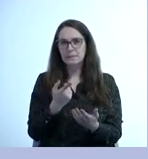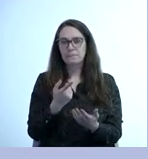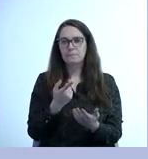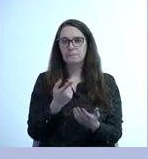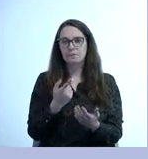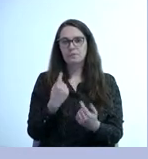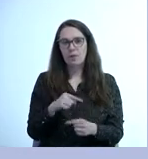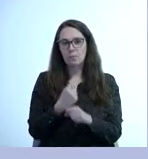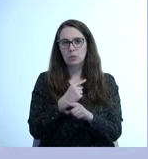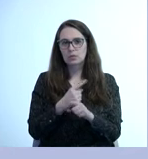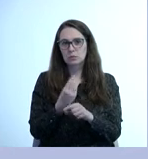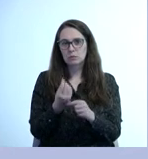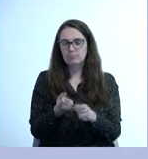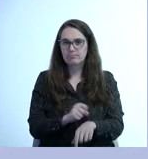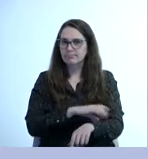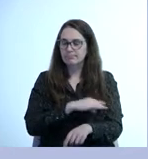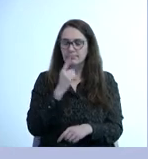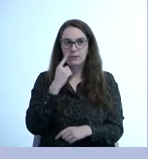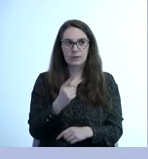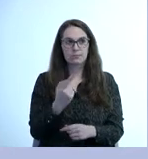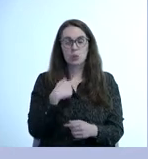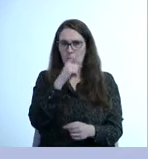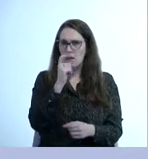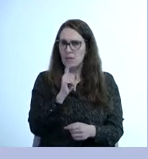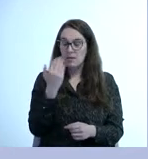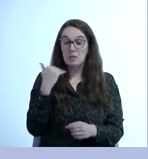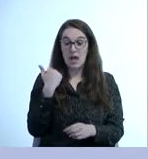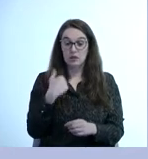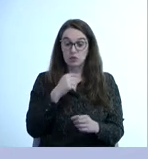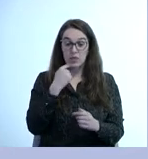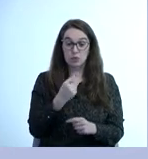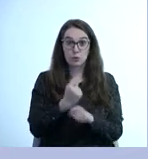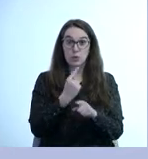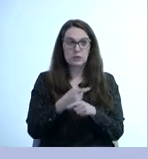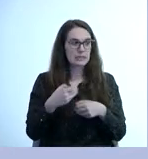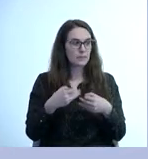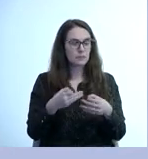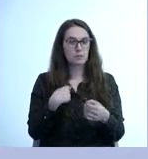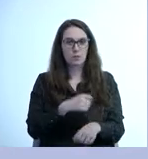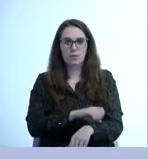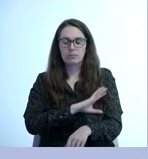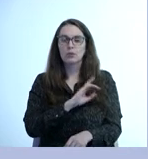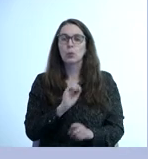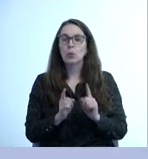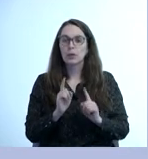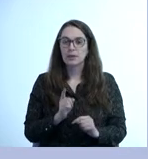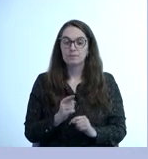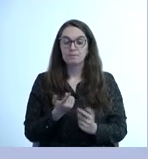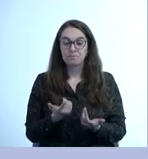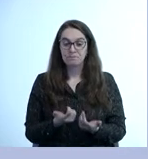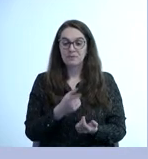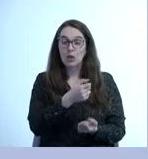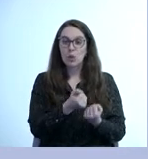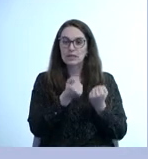pequeno texto muito impressionista também, que já não me lembrava, que uma das coisas que sempre me impressionou quando visito o João Luís no ateliê é que